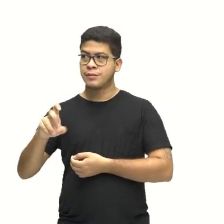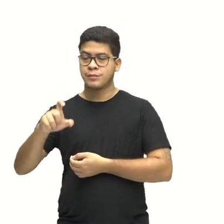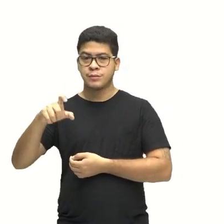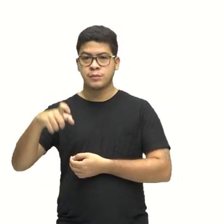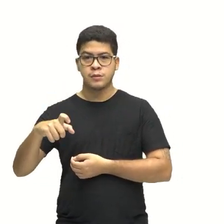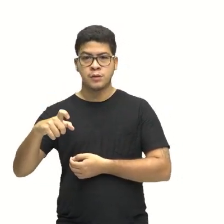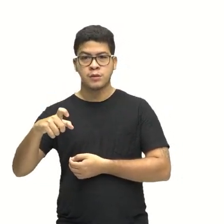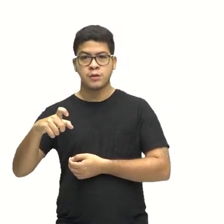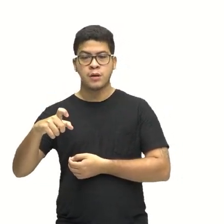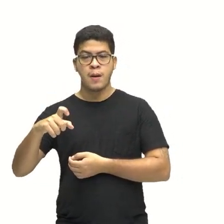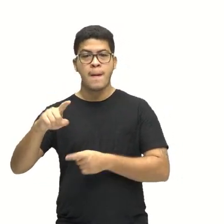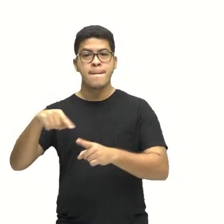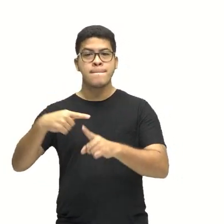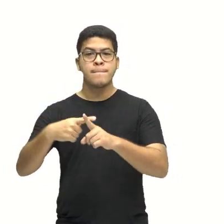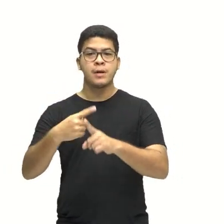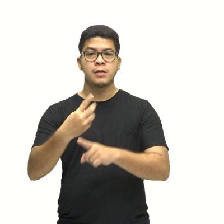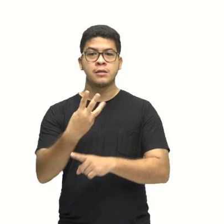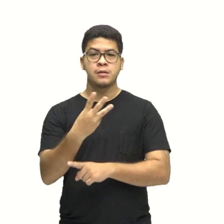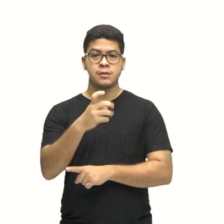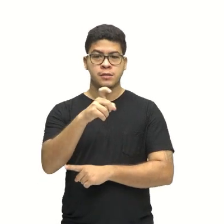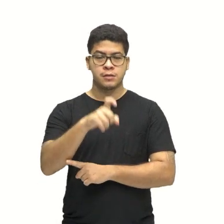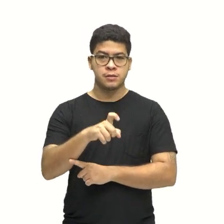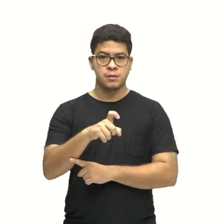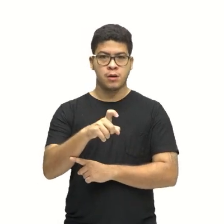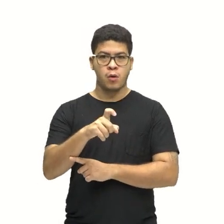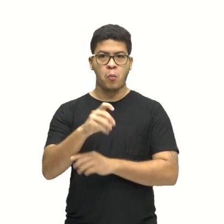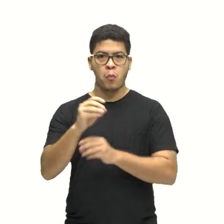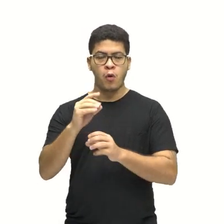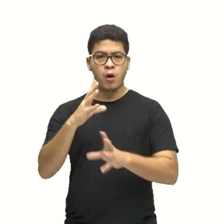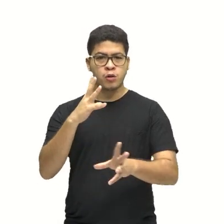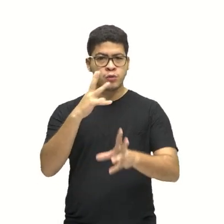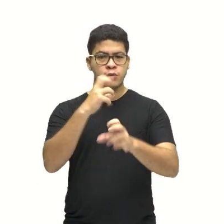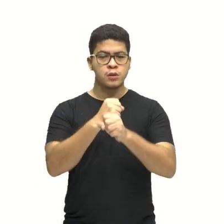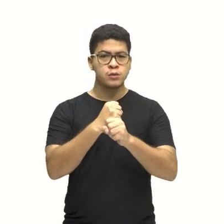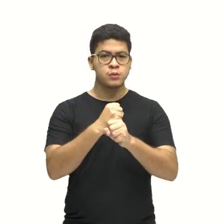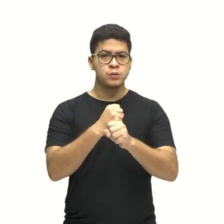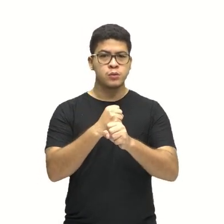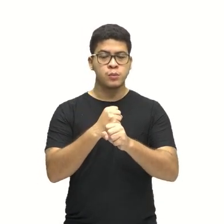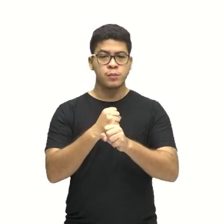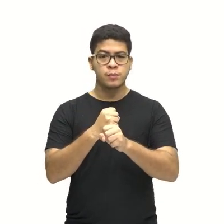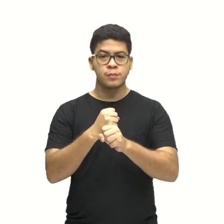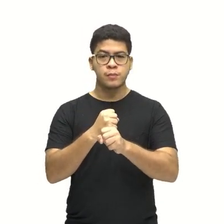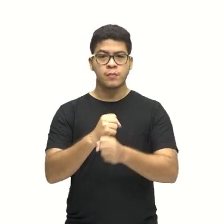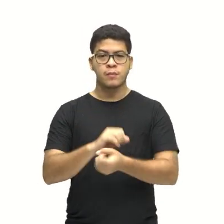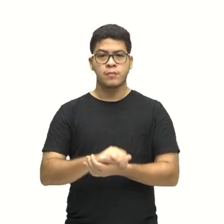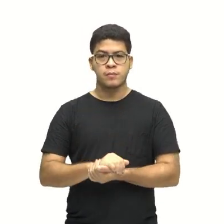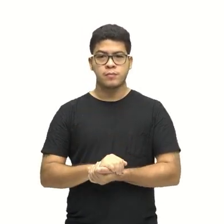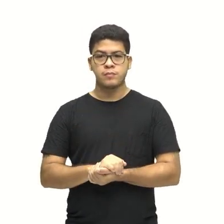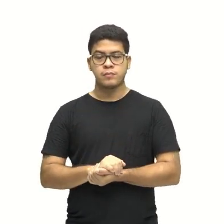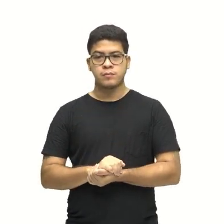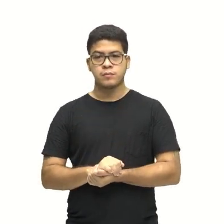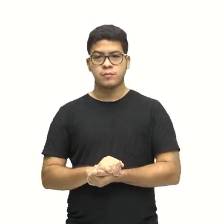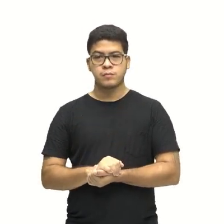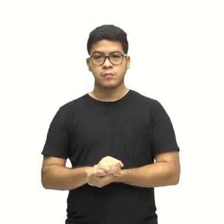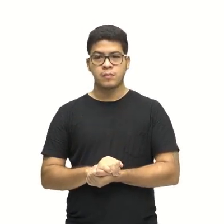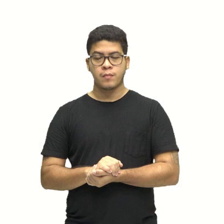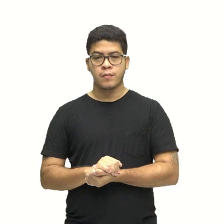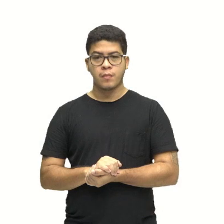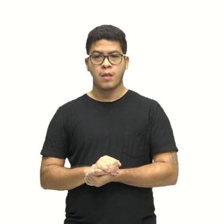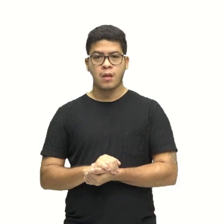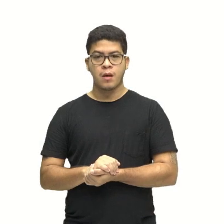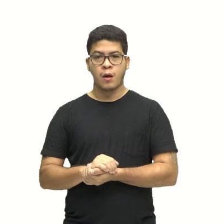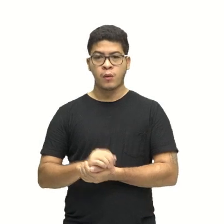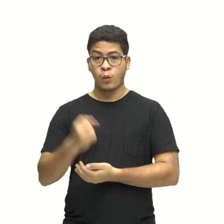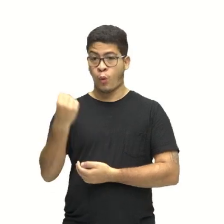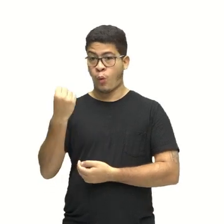eles são semelhantes. Então aqui vai dar 8x, vou repetir aqui o menos 7. Olha o que vai acontecer